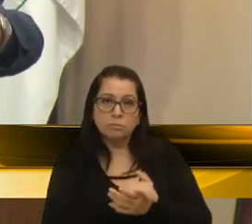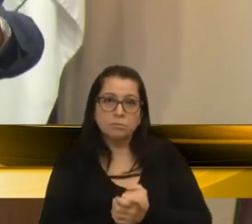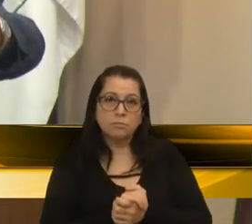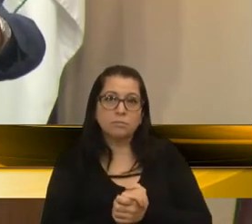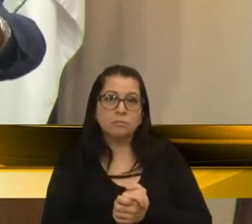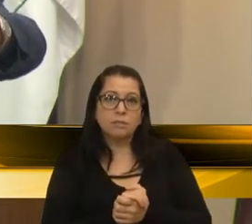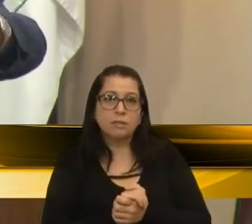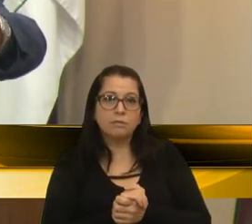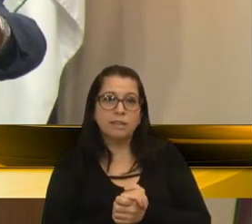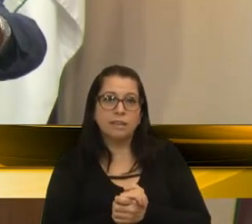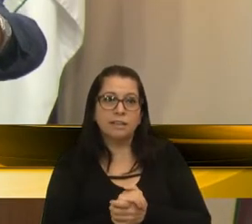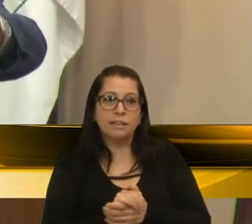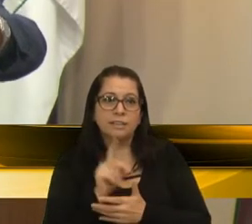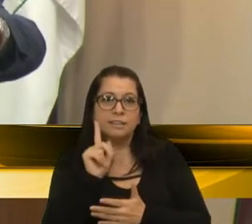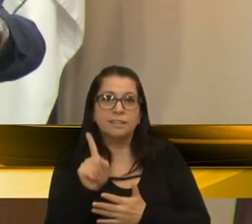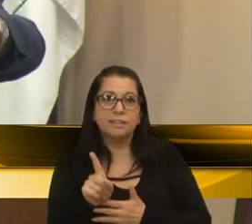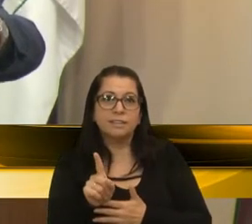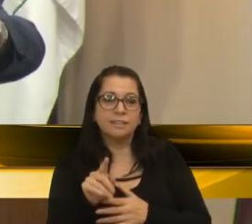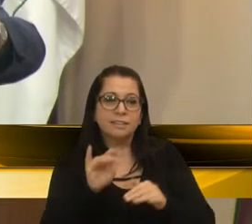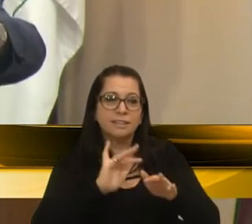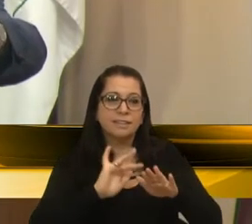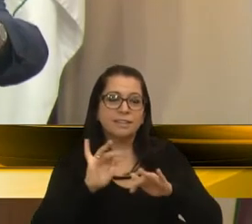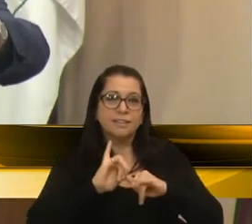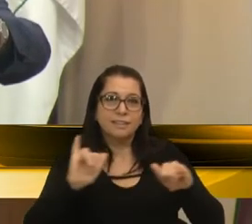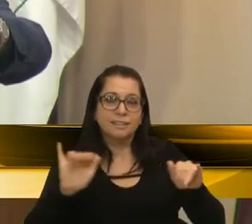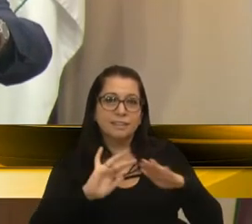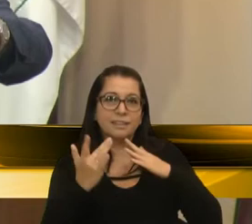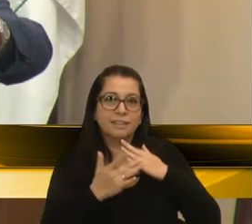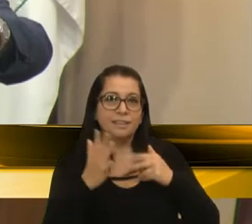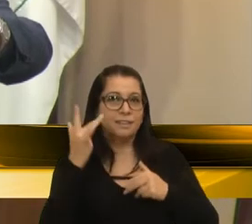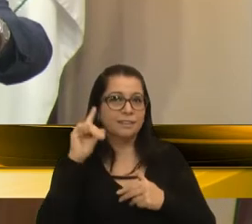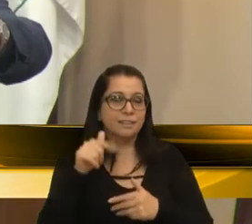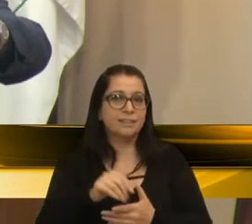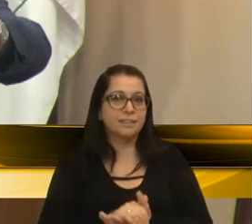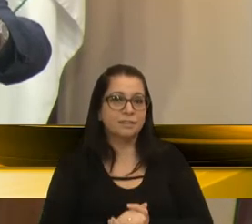nós vamos distribuir para a imprensa, né, depois.